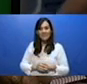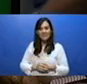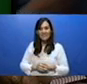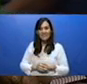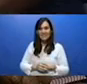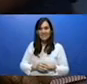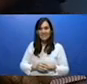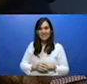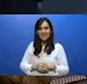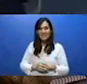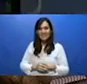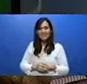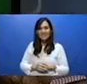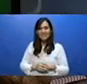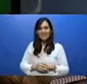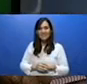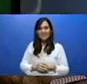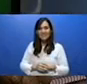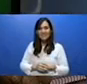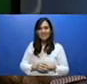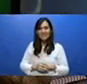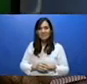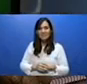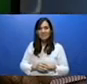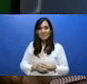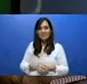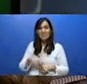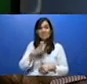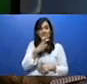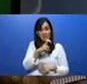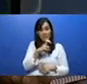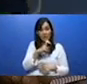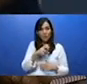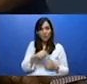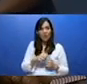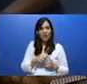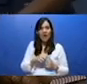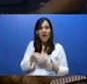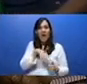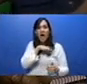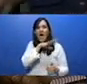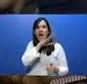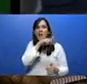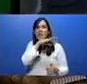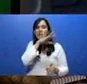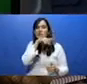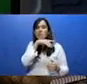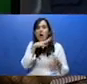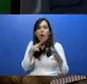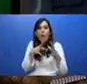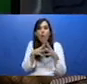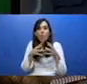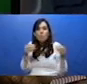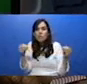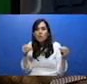né? Paleontólogo, aqui não está no plural. 5. Animais extintos